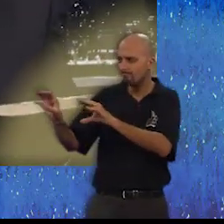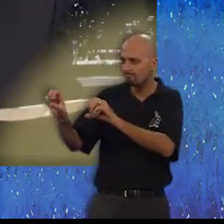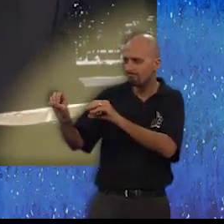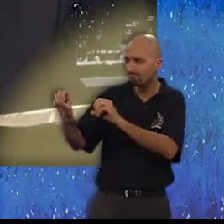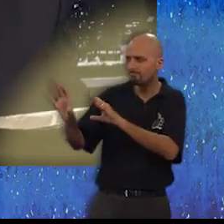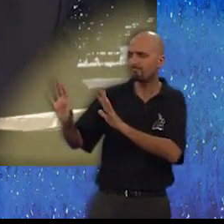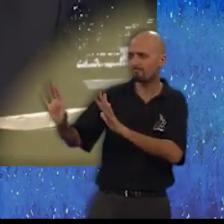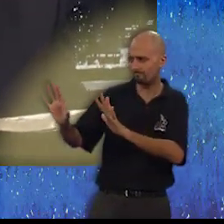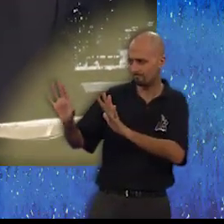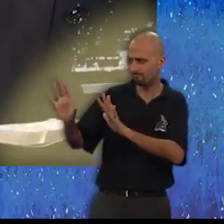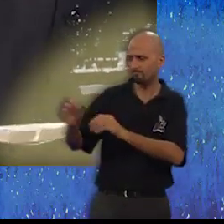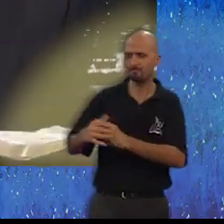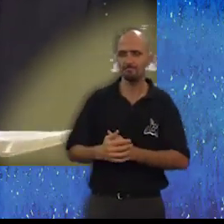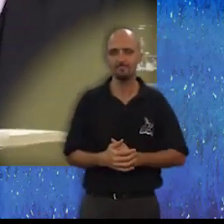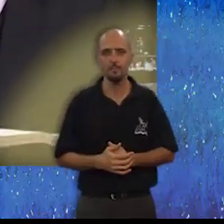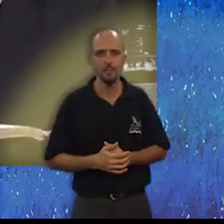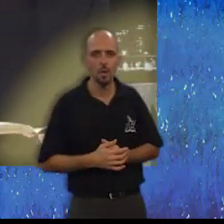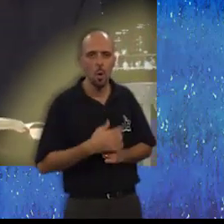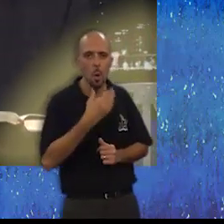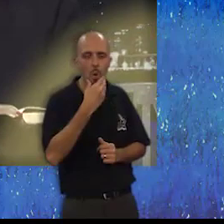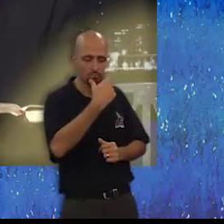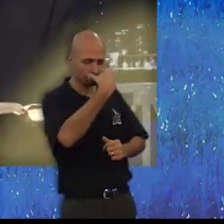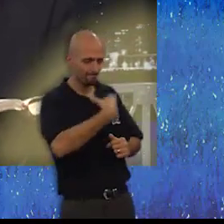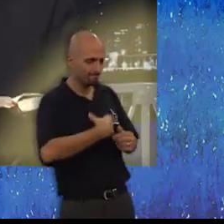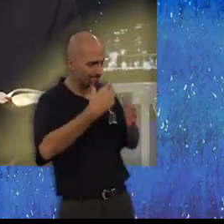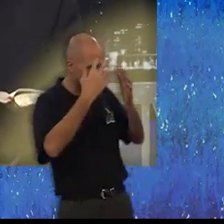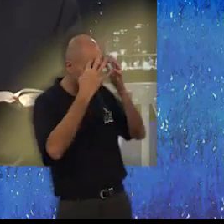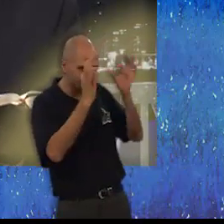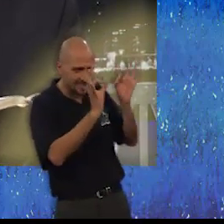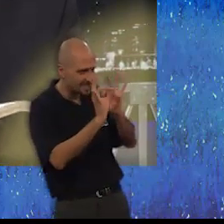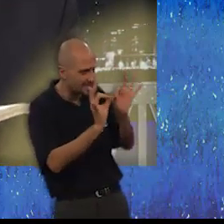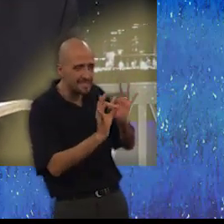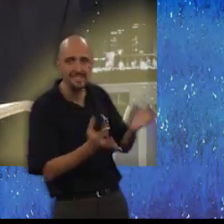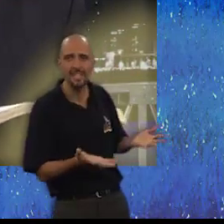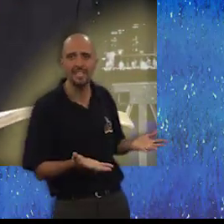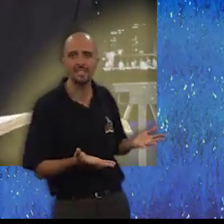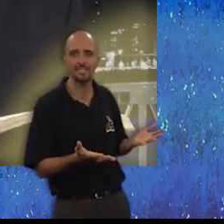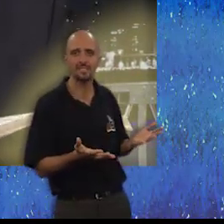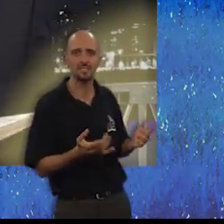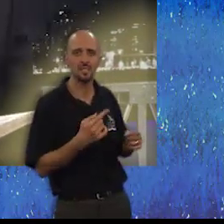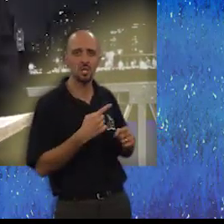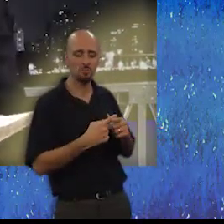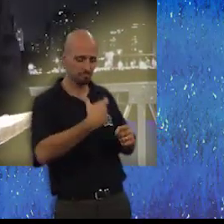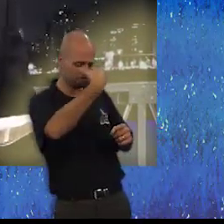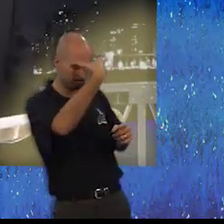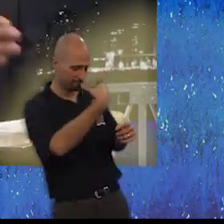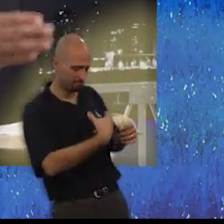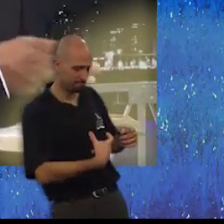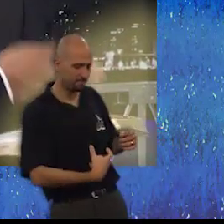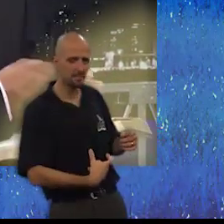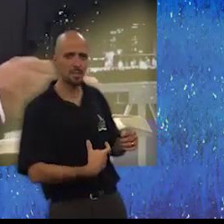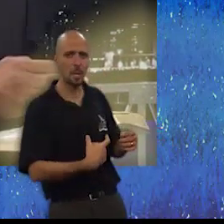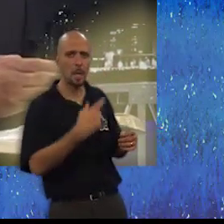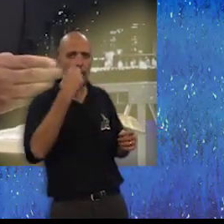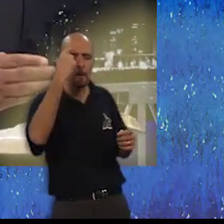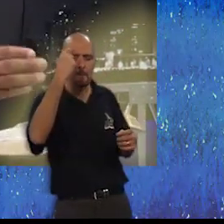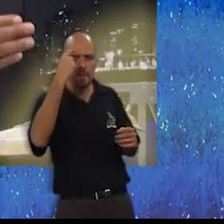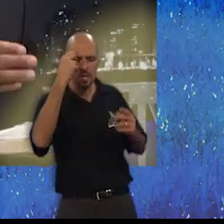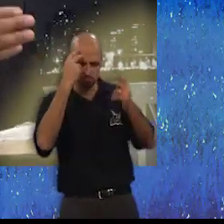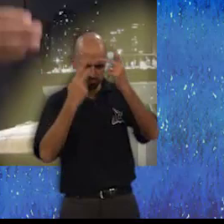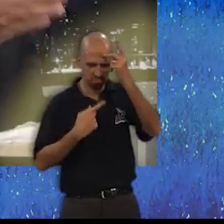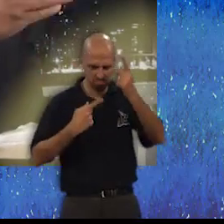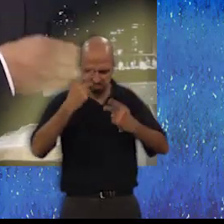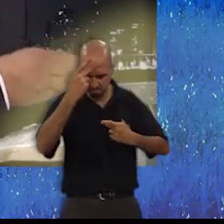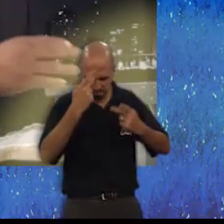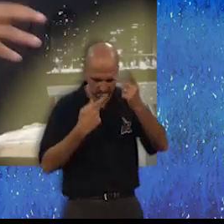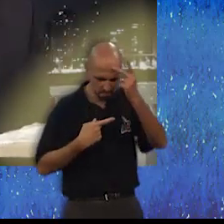que Jesus está dizendo. As coisas espirituais, às vezes, não são tão claras para a pessoa que está no nível carnal, que está